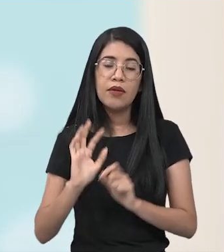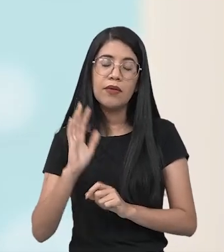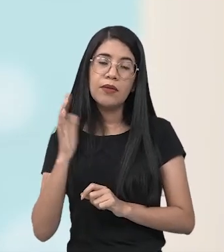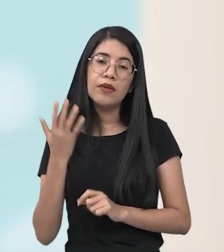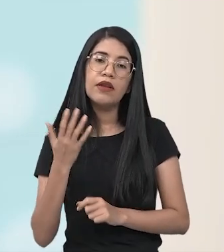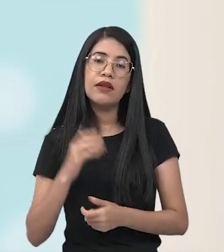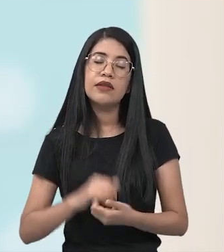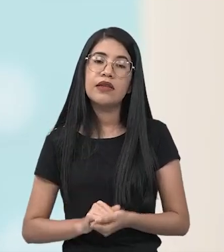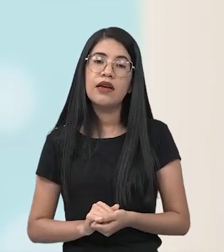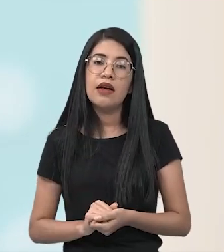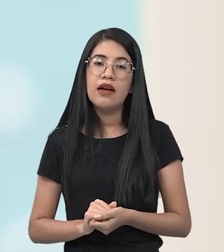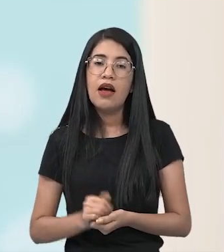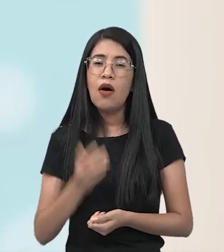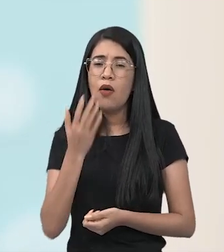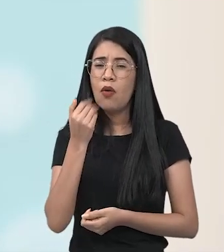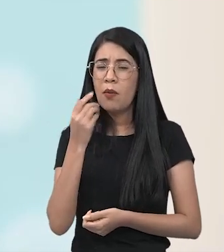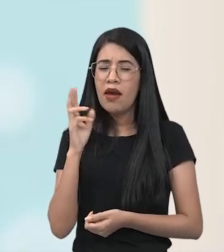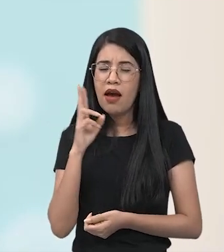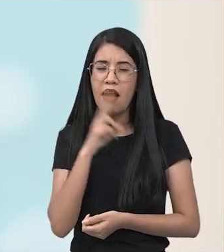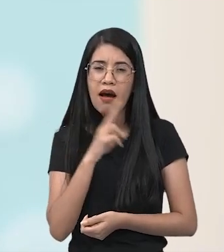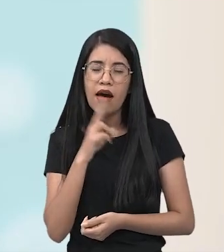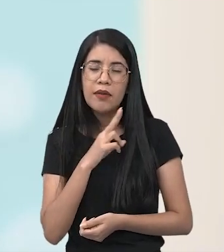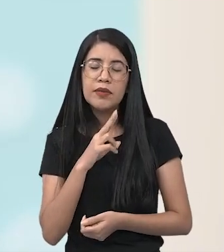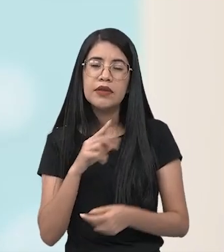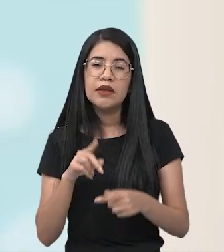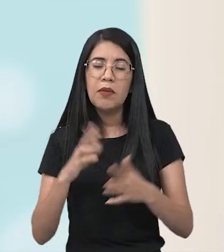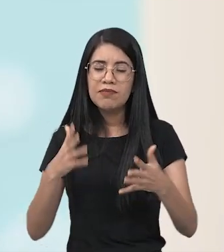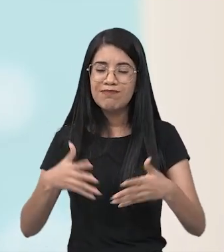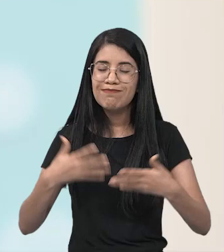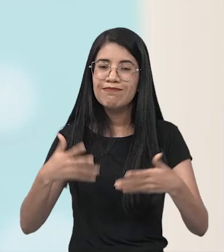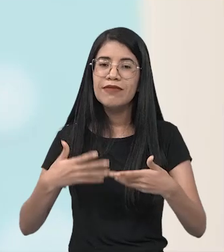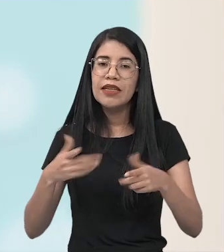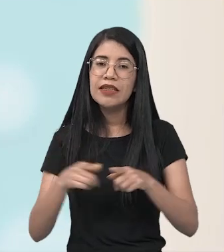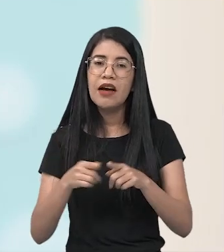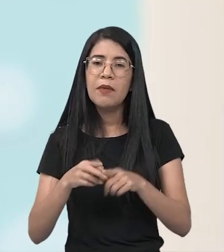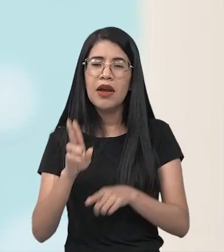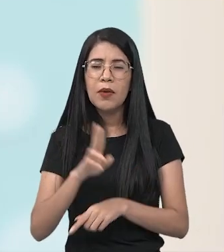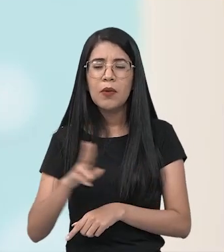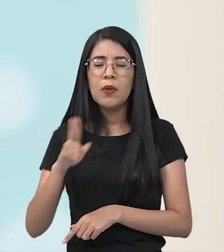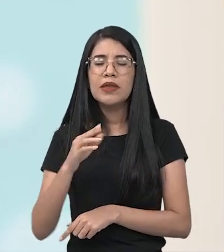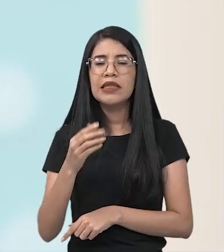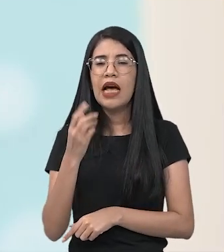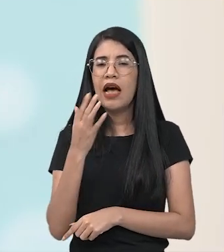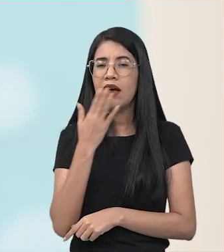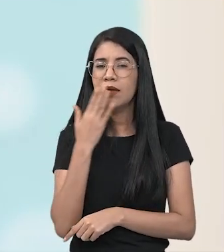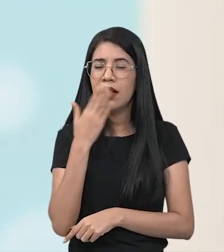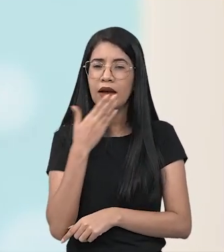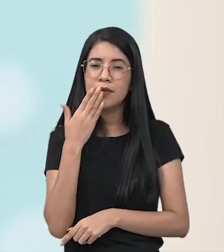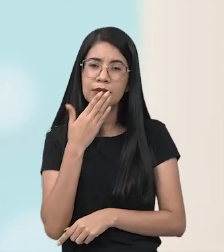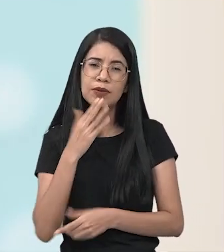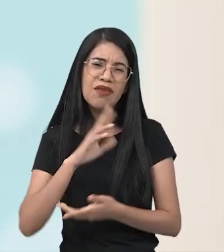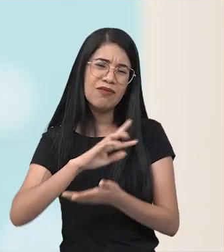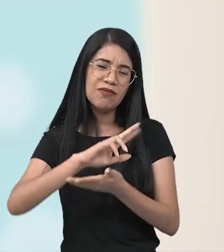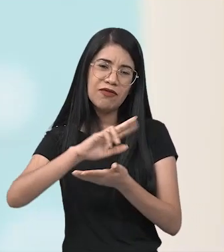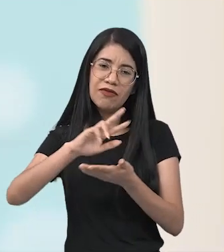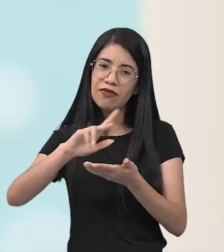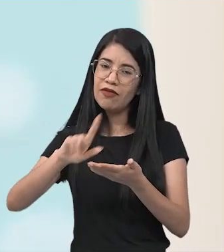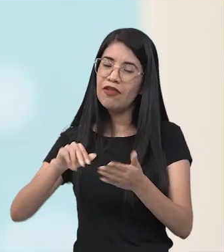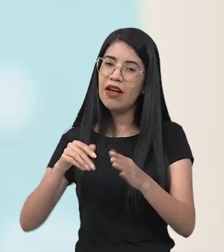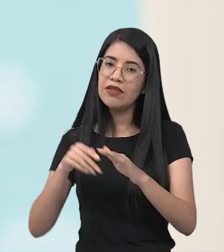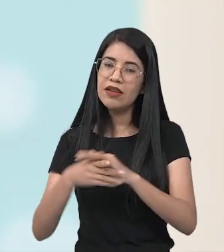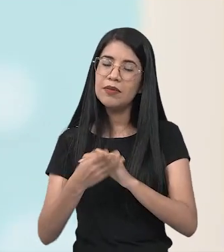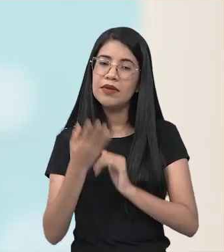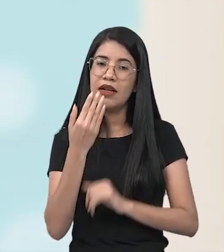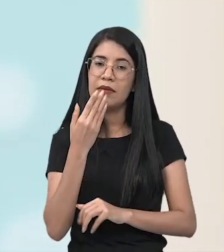essa comida rápida ela é estimulada. O consumo de açúcar, enfim, outros tantos hábitos alimentares que a gente sabe